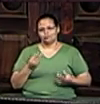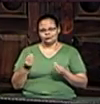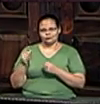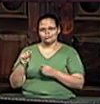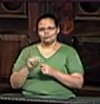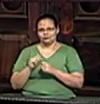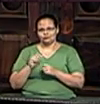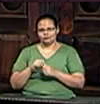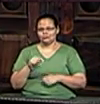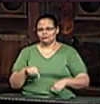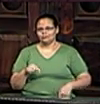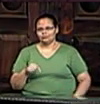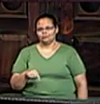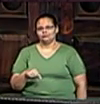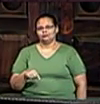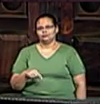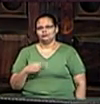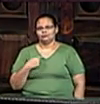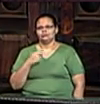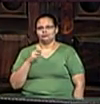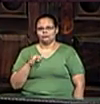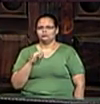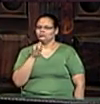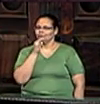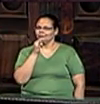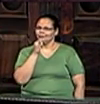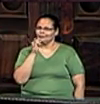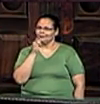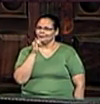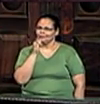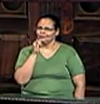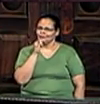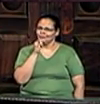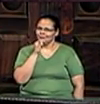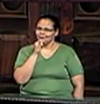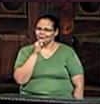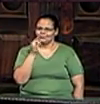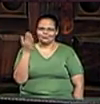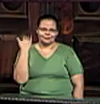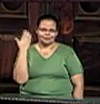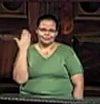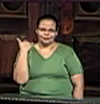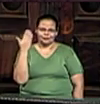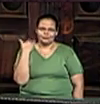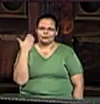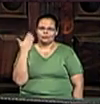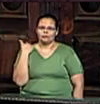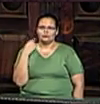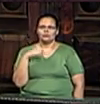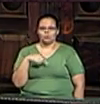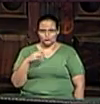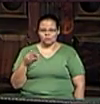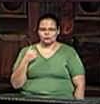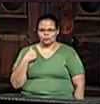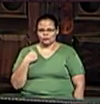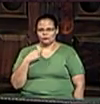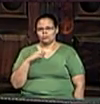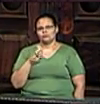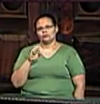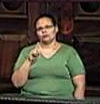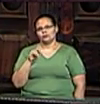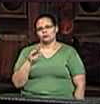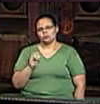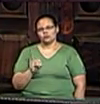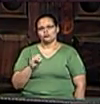aqui. E cito o exemplo da semana passada, quando Eduardo